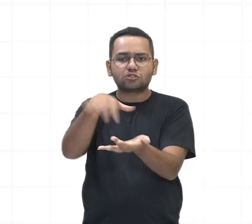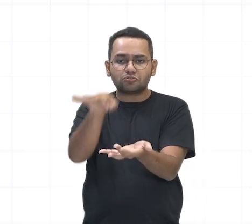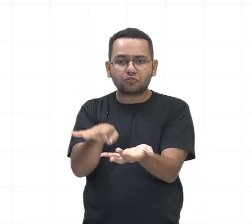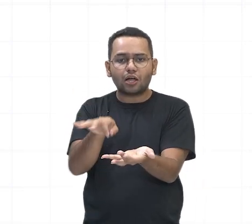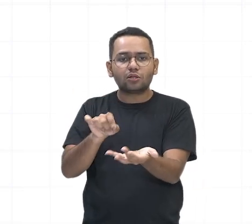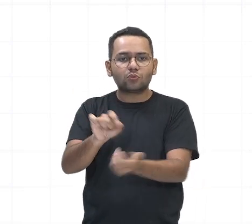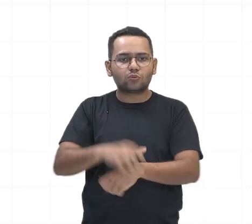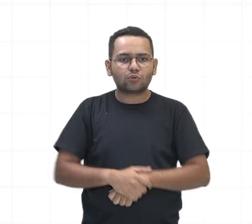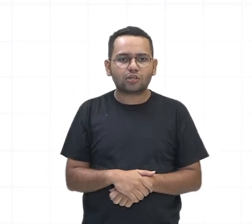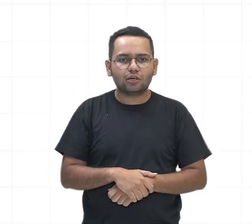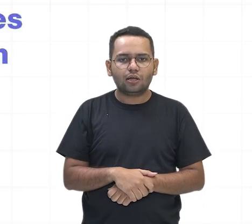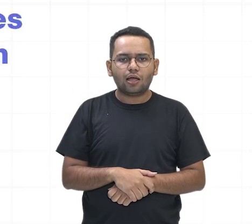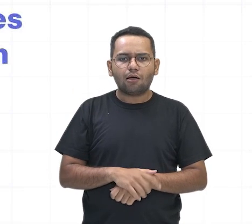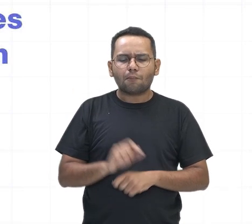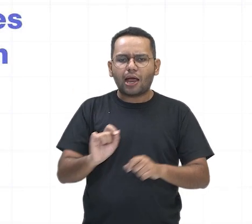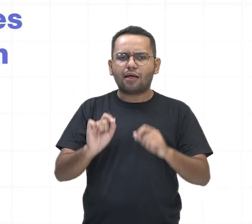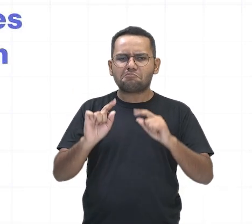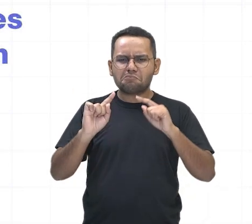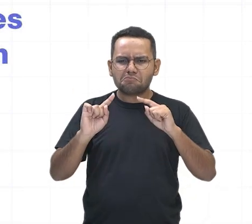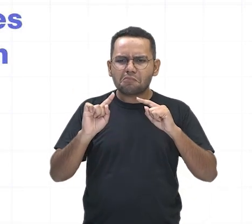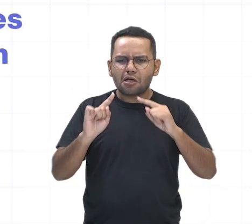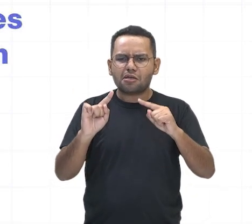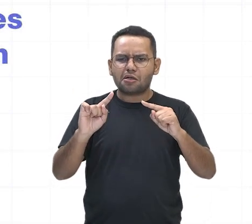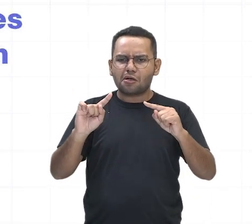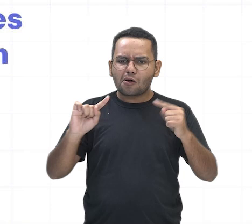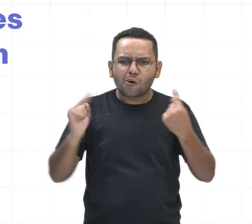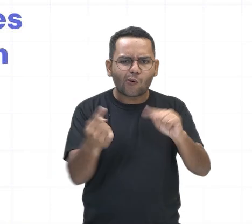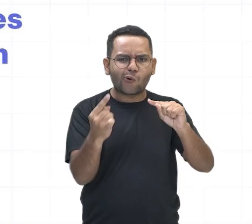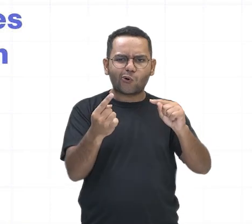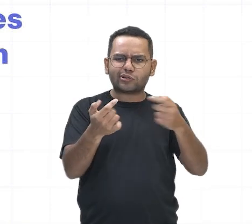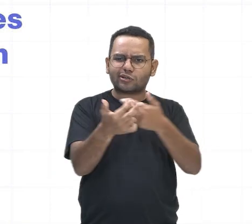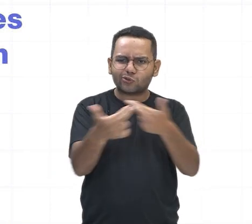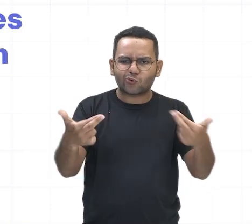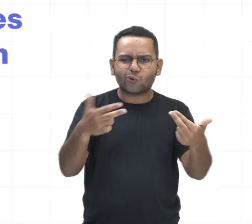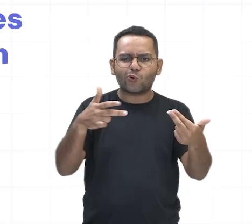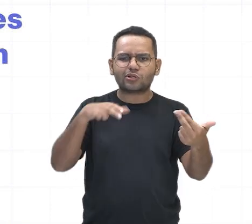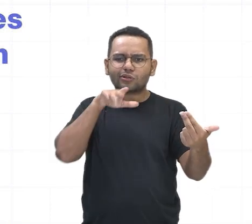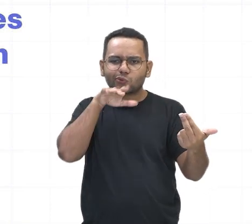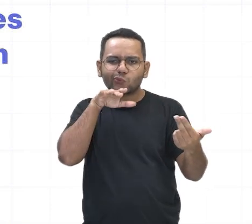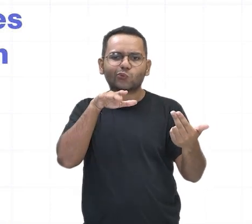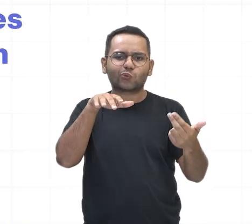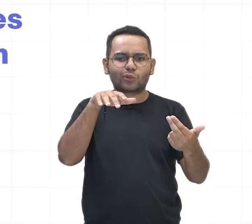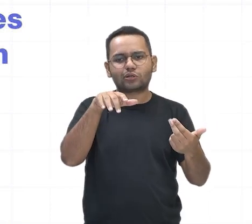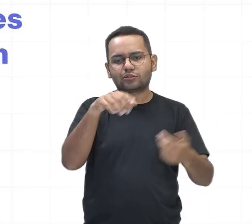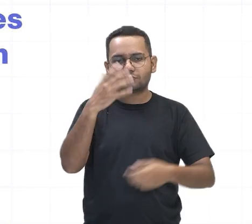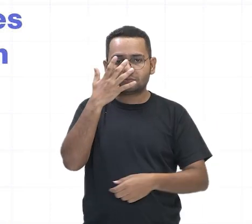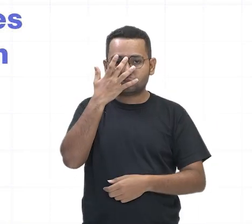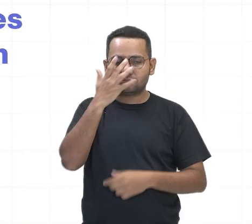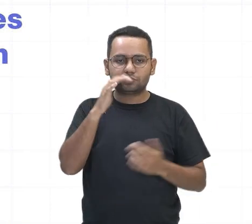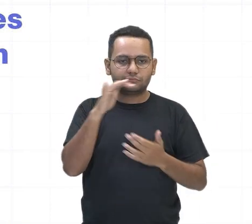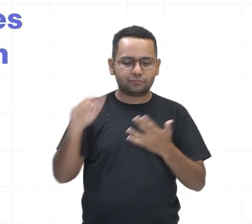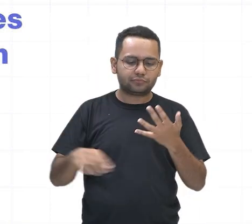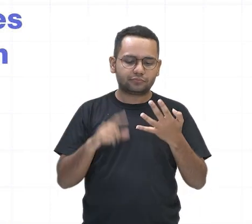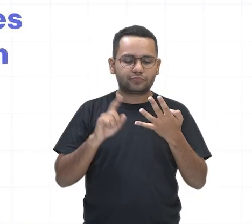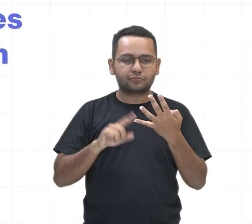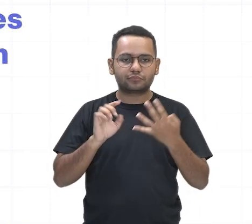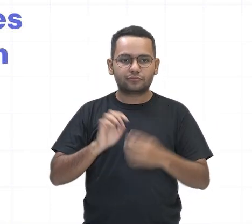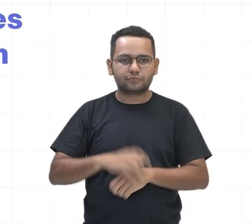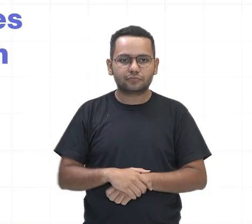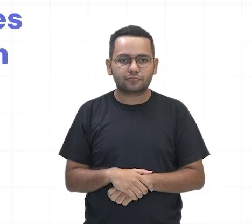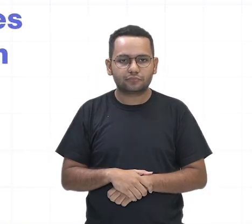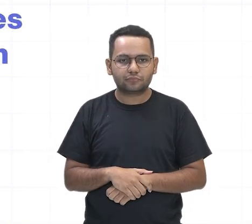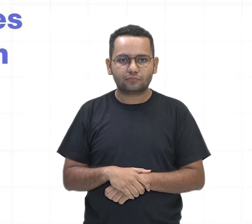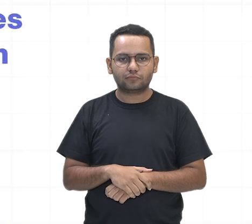de desumanidade em favor de mais humanidade. E letra E, nós, no entanto, como